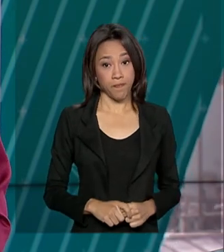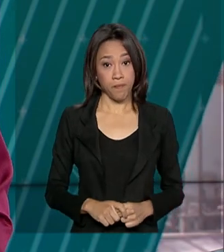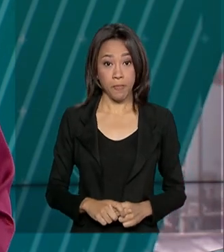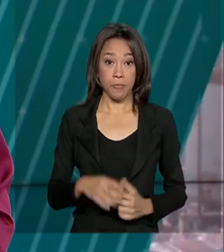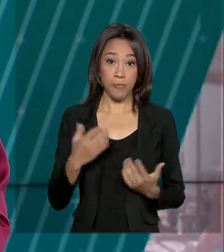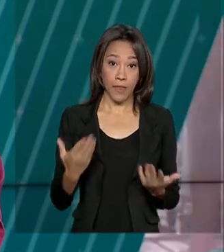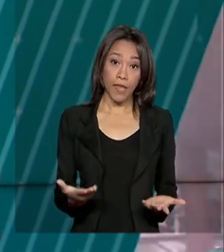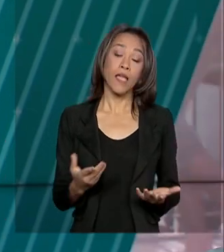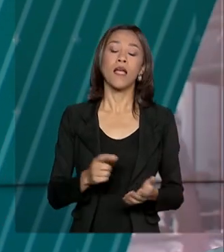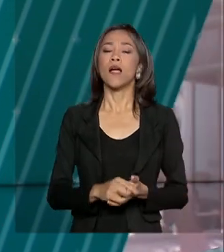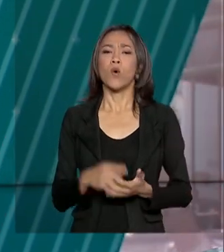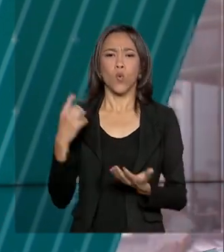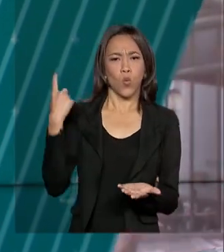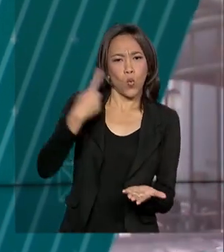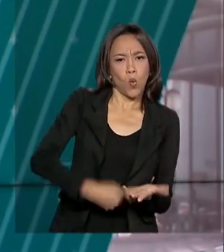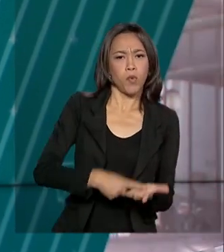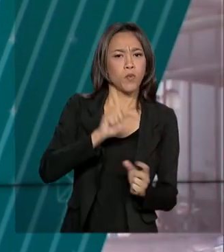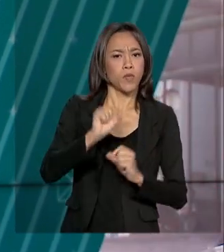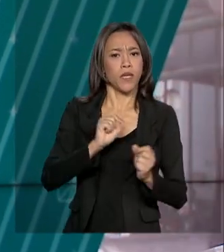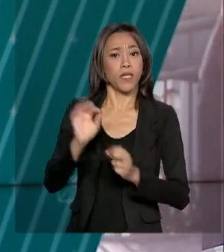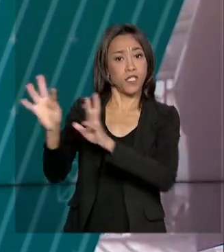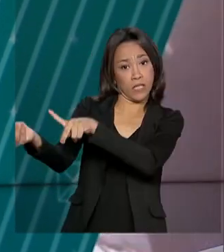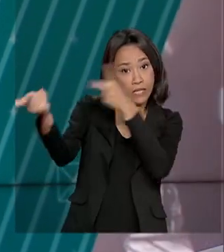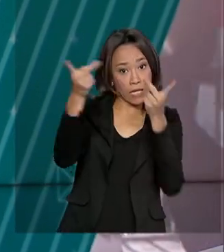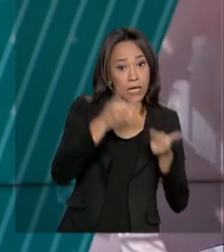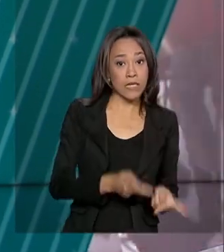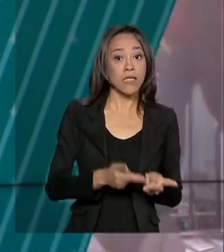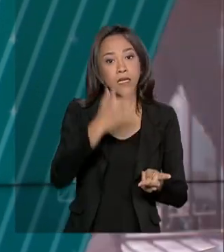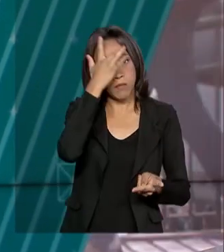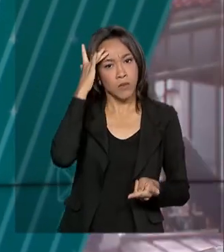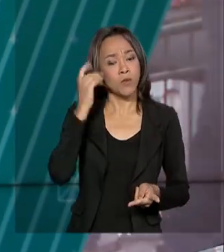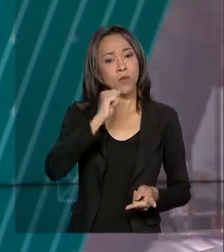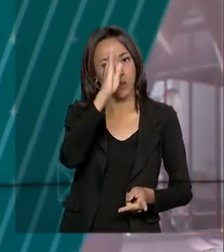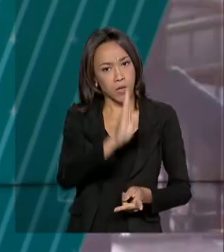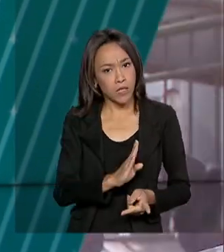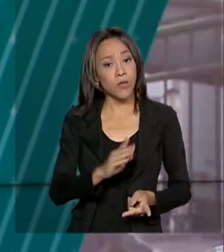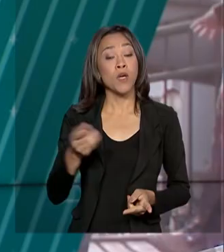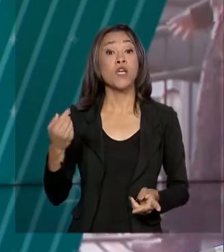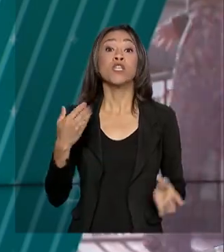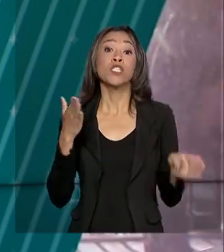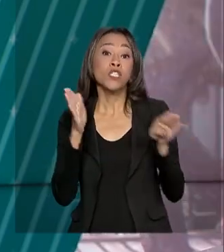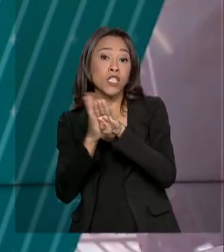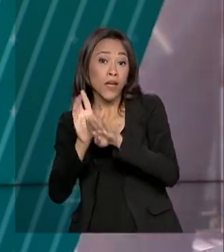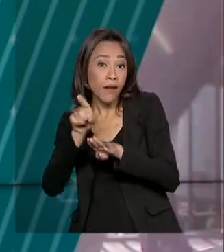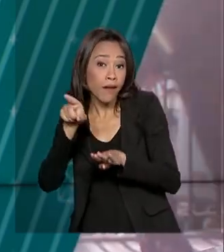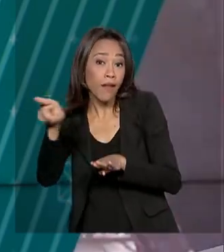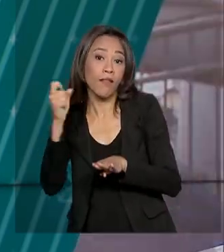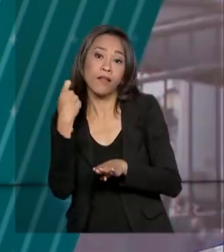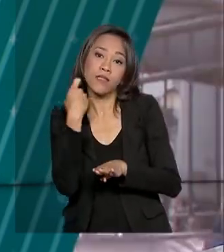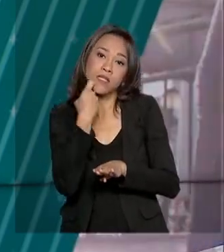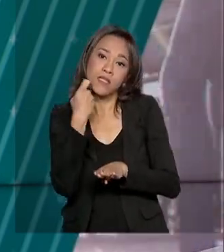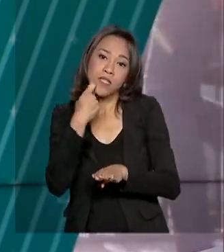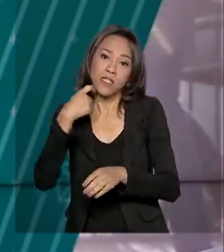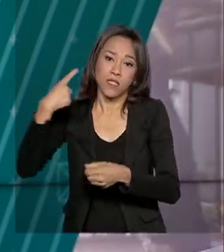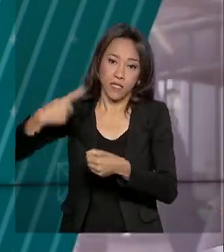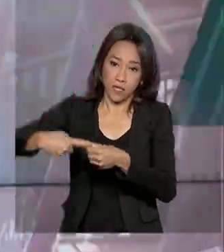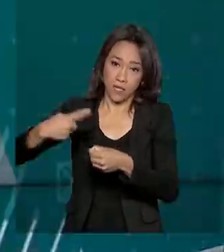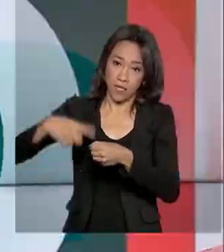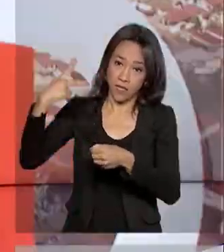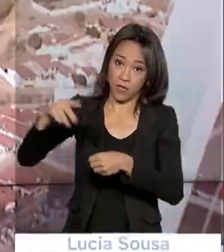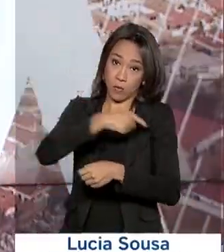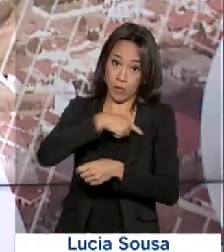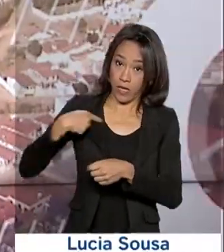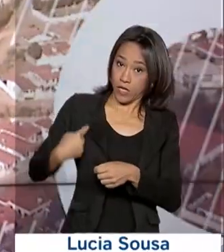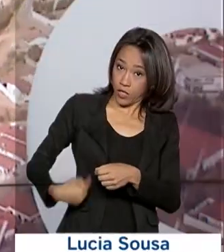A missão de repatriação dos brasileiros chega nesta sexta-feira a Wuhan, na China. As duas aeronaves